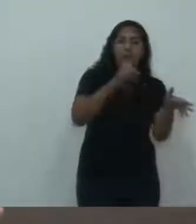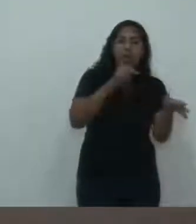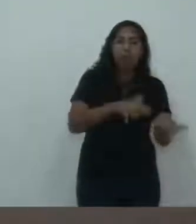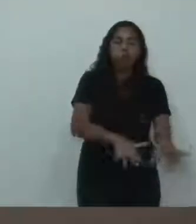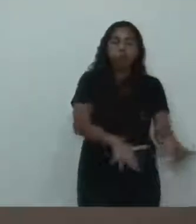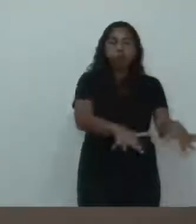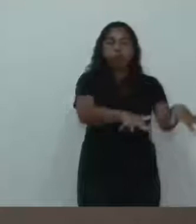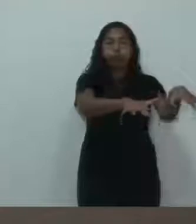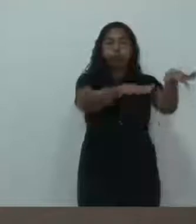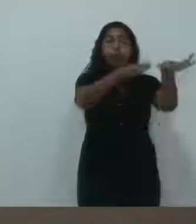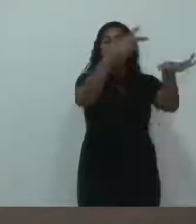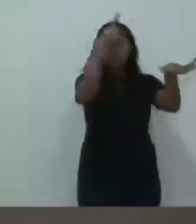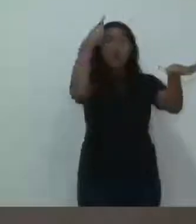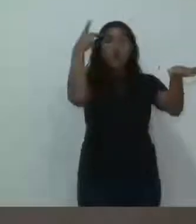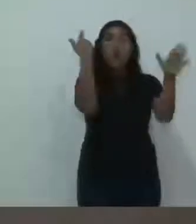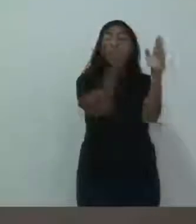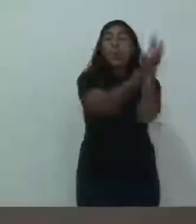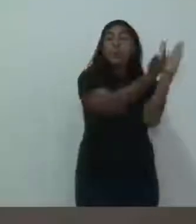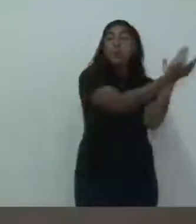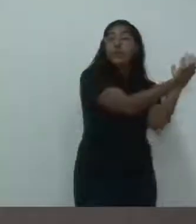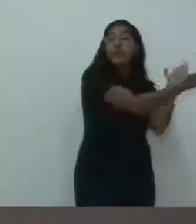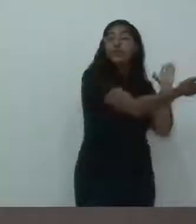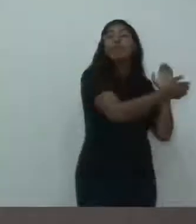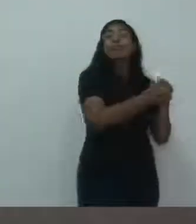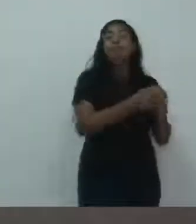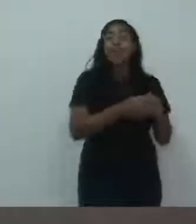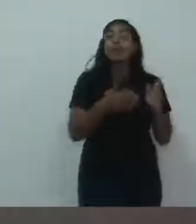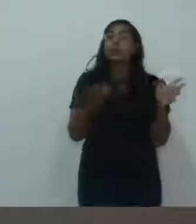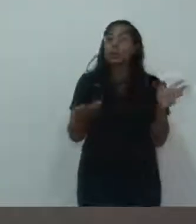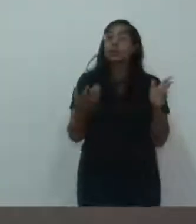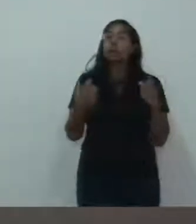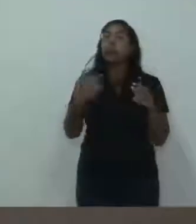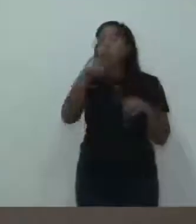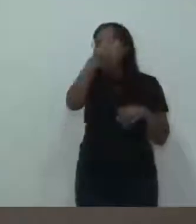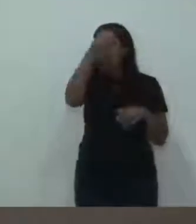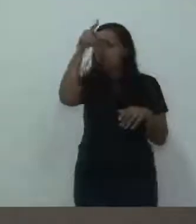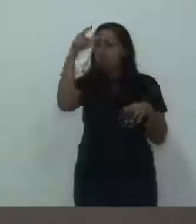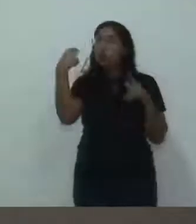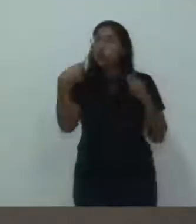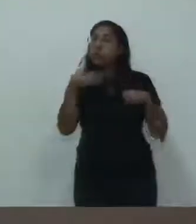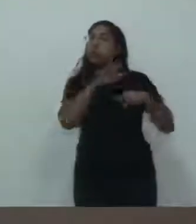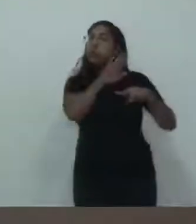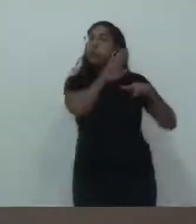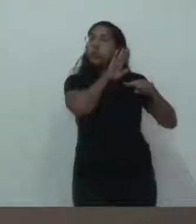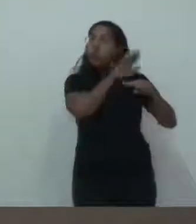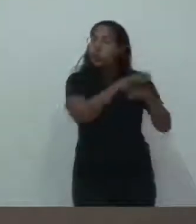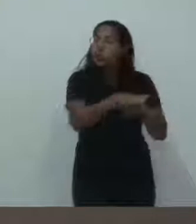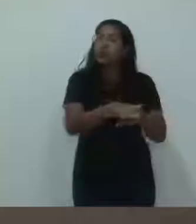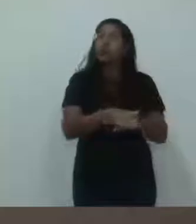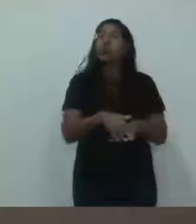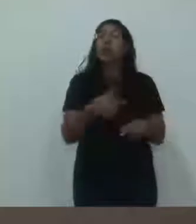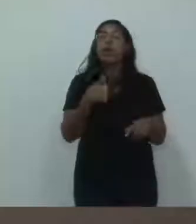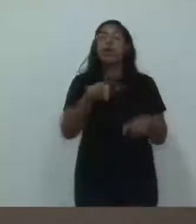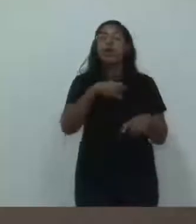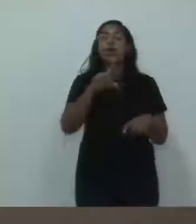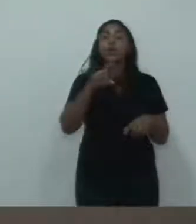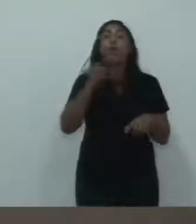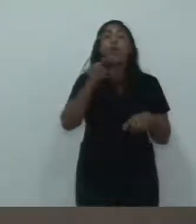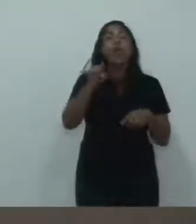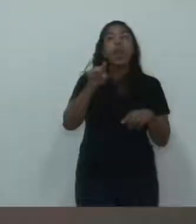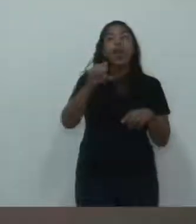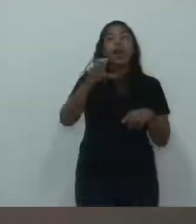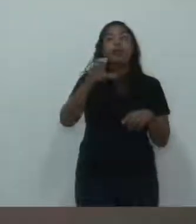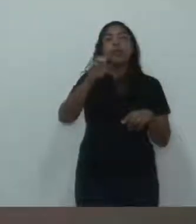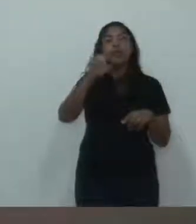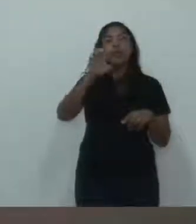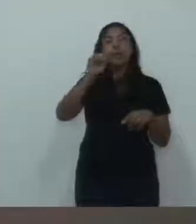não é, o Edson representando a prefeitura, eu acho que precisa de uma ação mais prática para as famílias. Conversei com a Defesa Civil, conversei com algumas